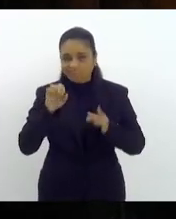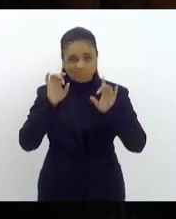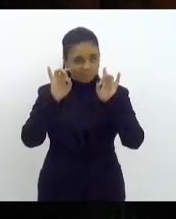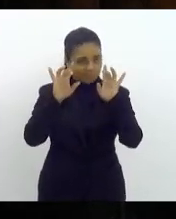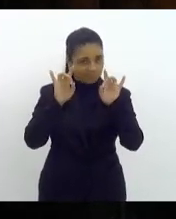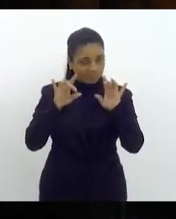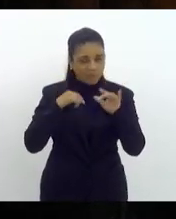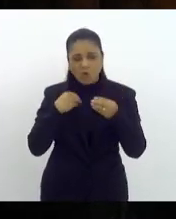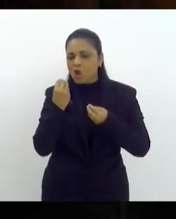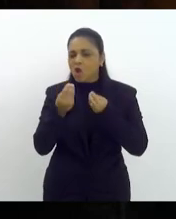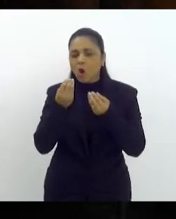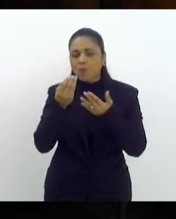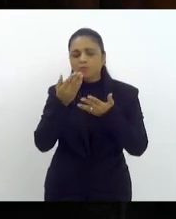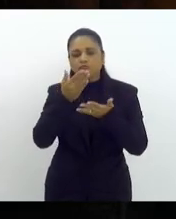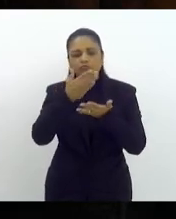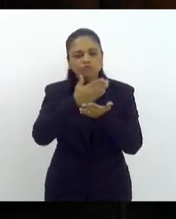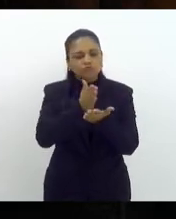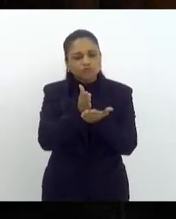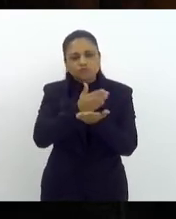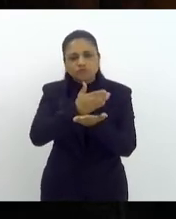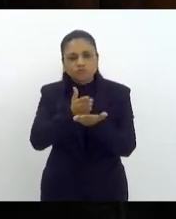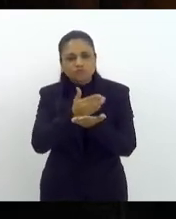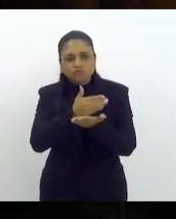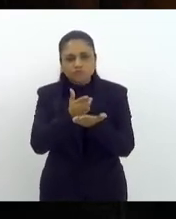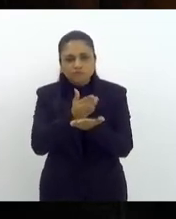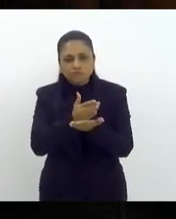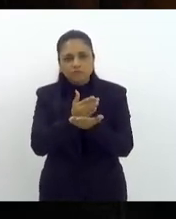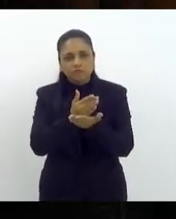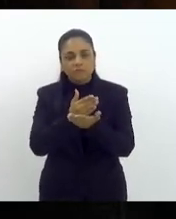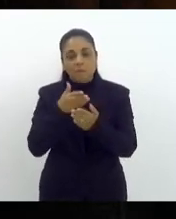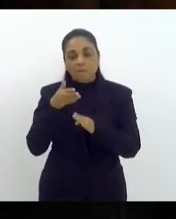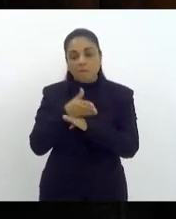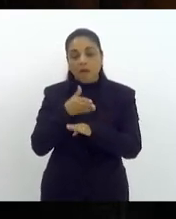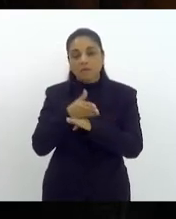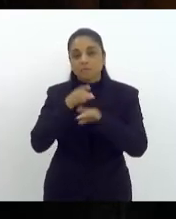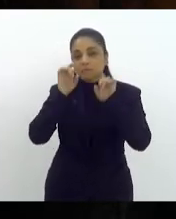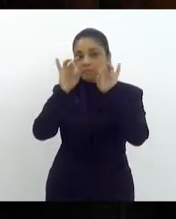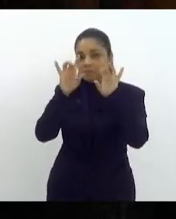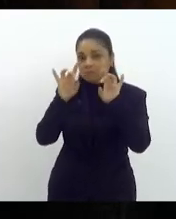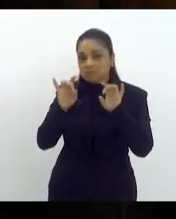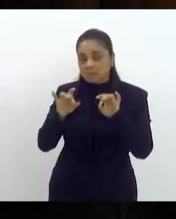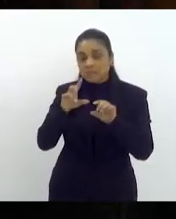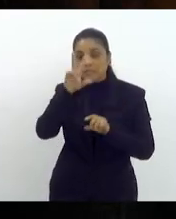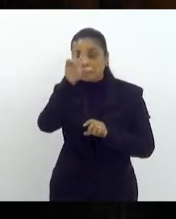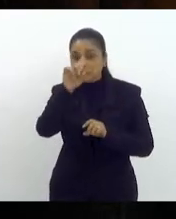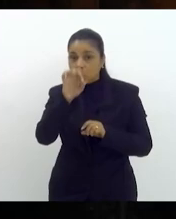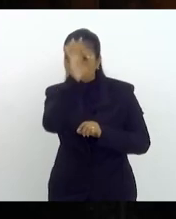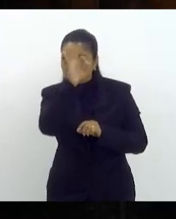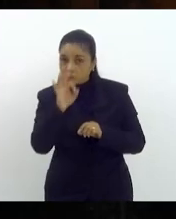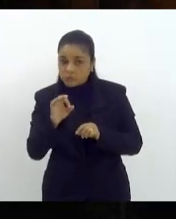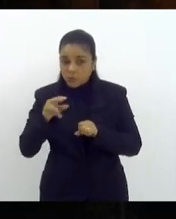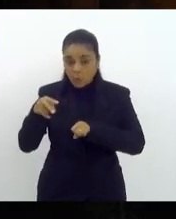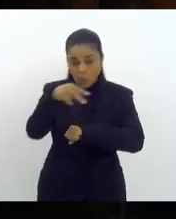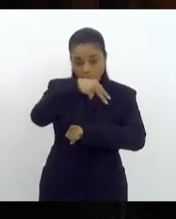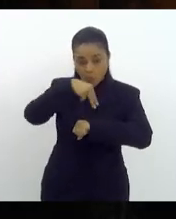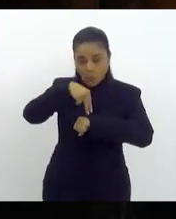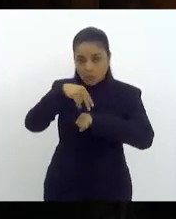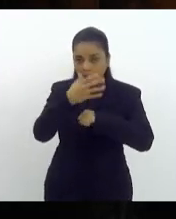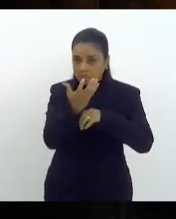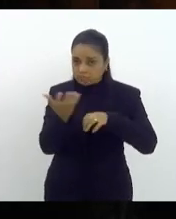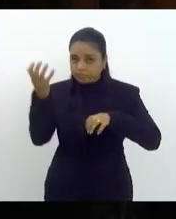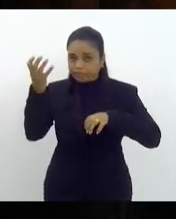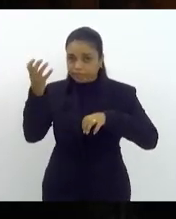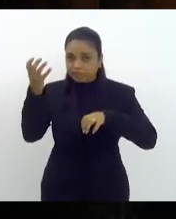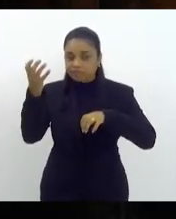como é que se divide a participação especial 50% para União 40%